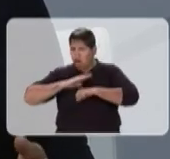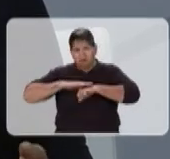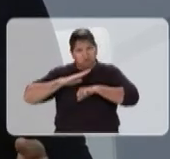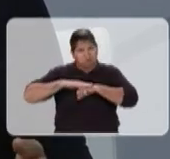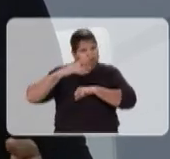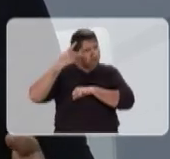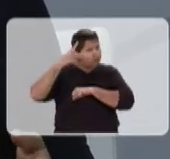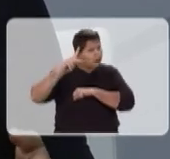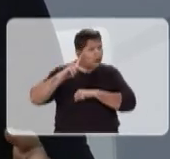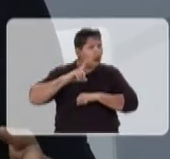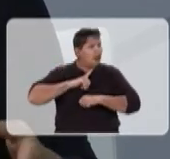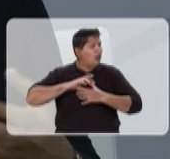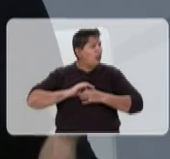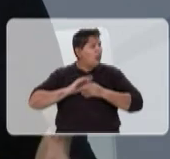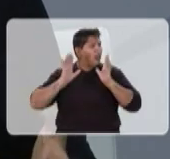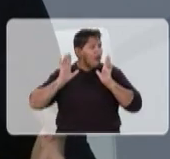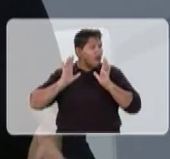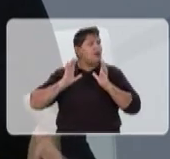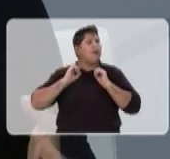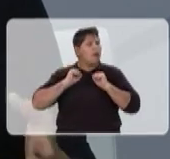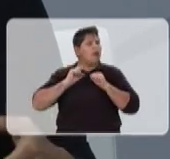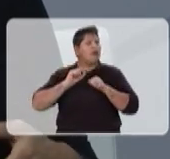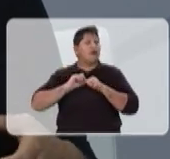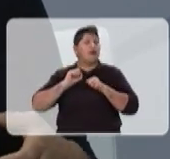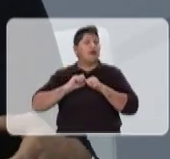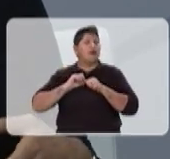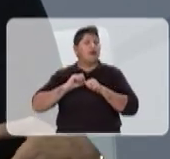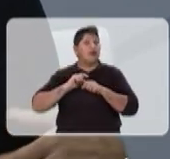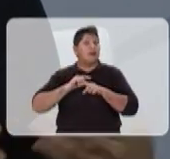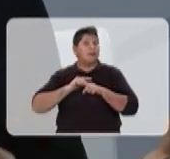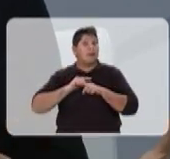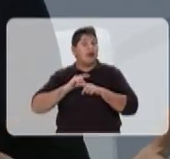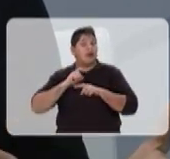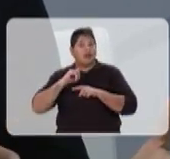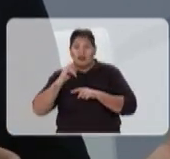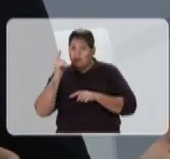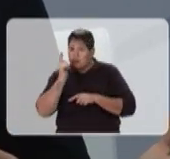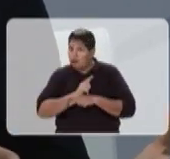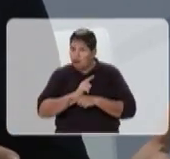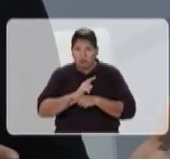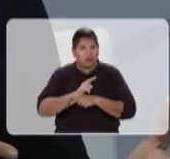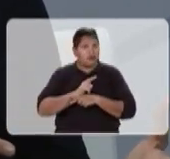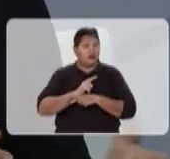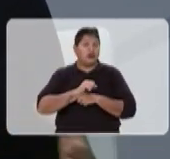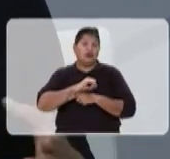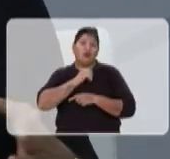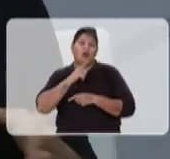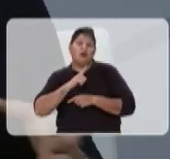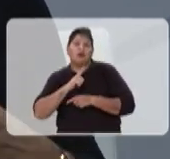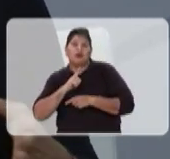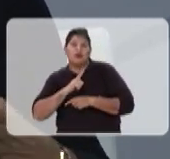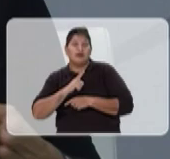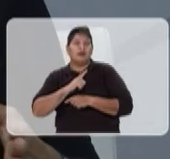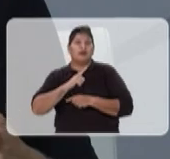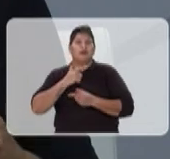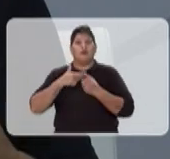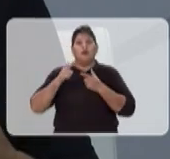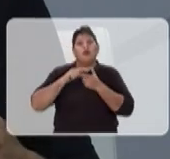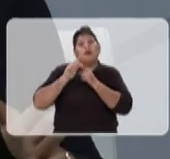de fiscalização para dizer que está sendo discriminada ou que está sendo posta de lado, por